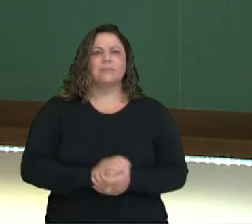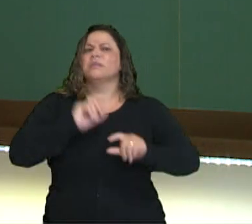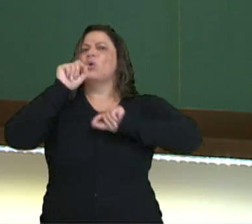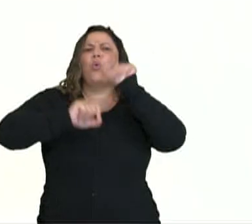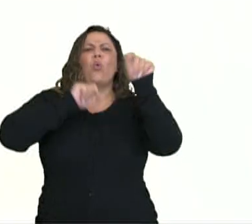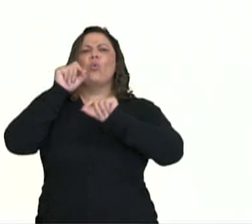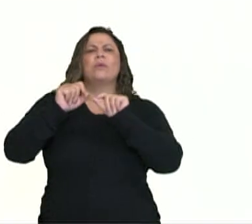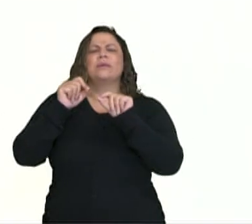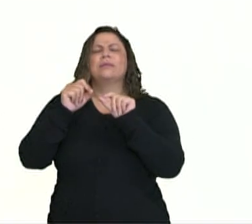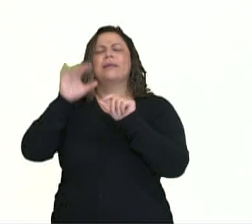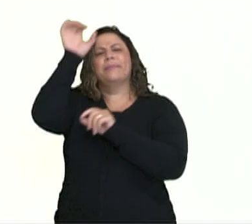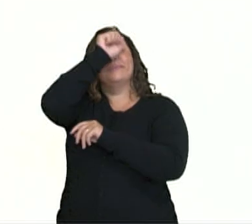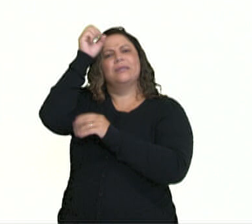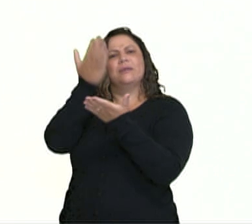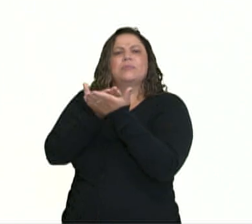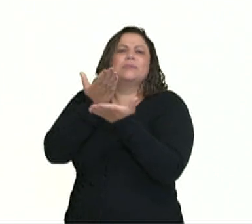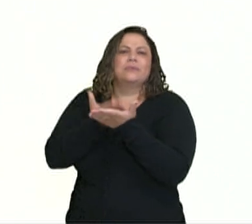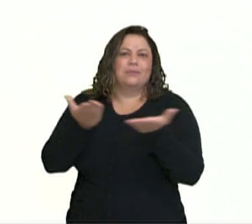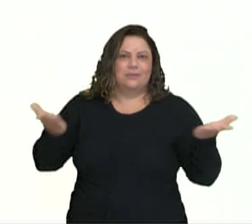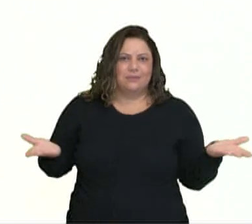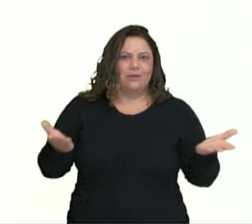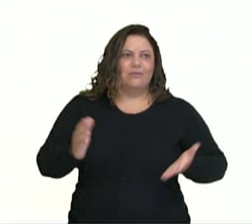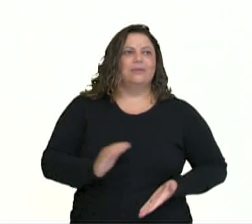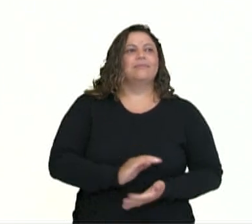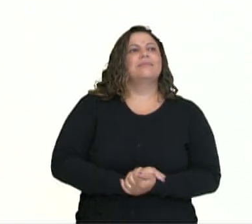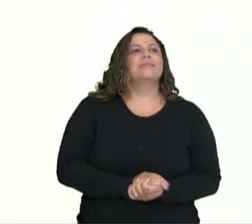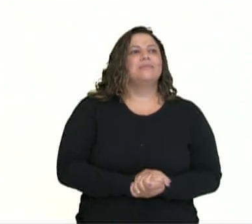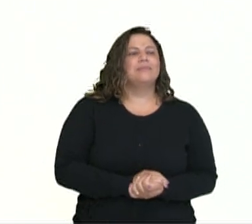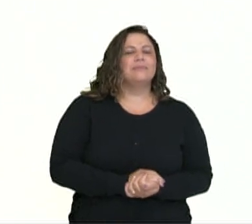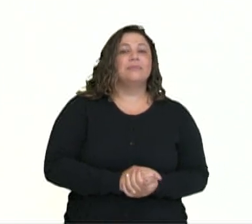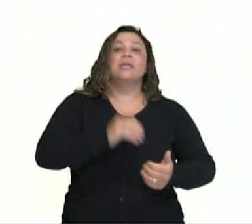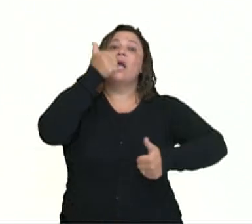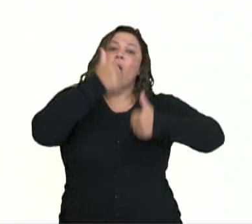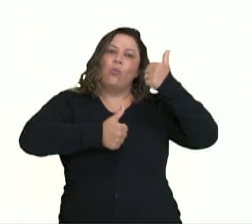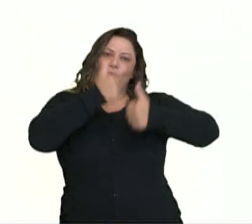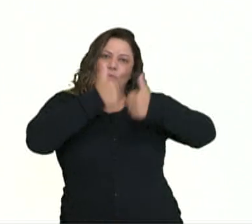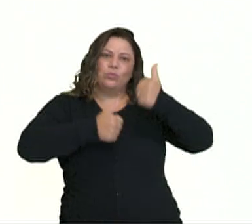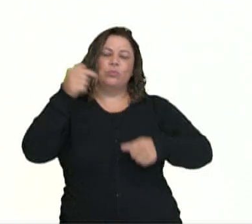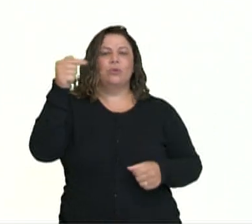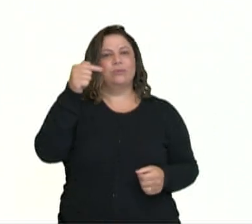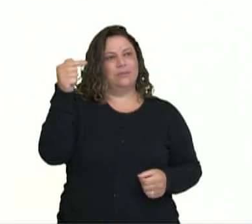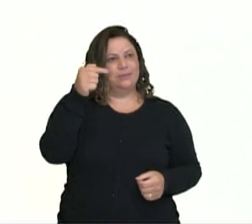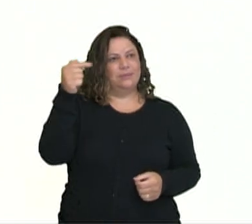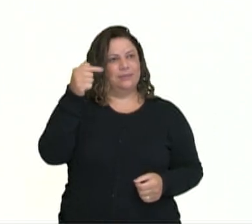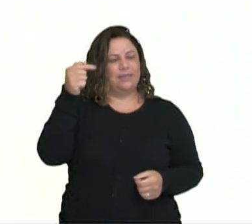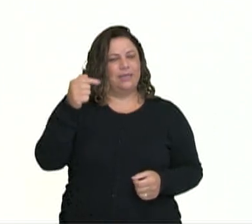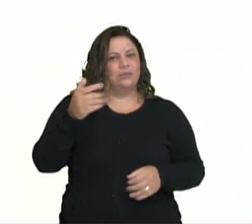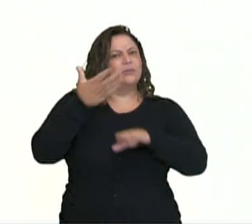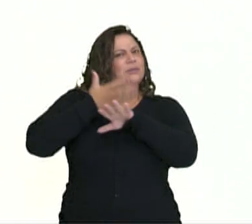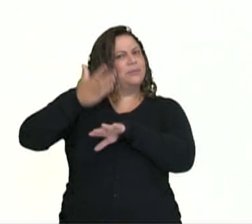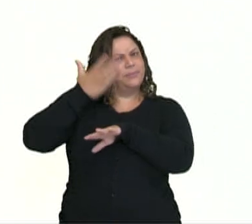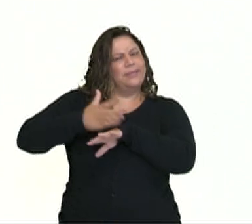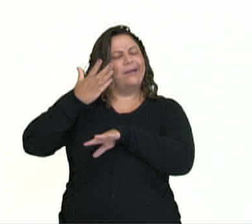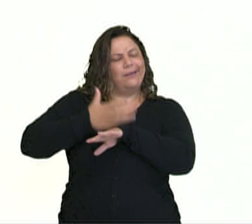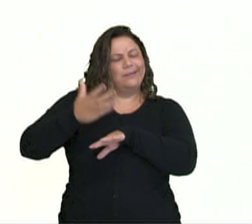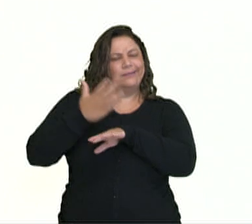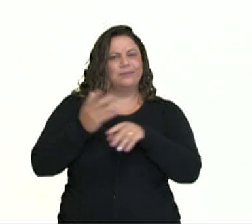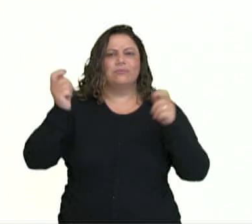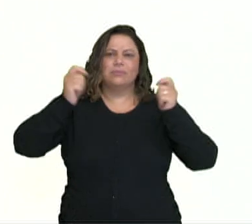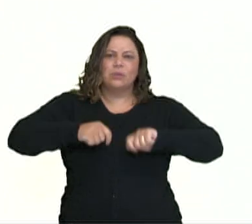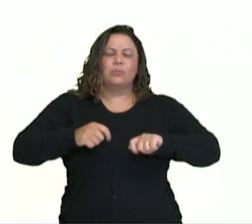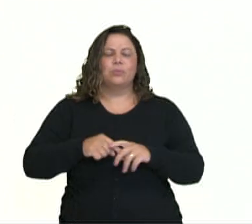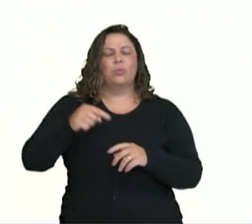vimos nessa aula? O que vimos na aula? Futebol de 7, que ele é praticado por atletas com